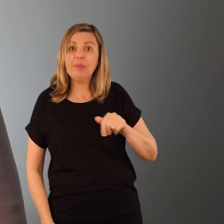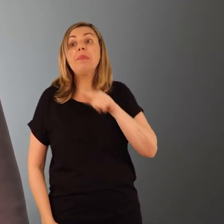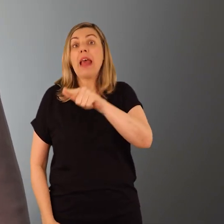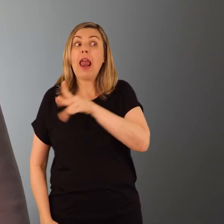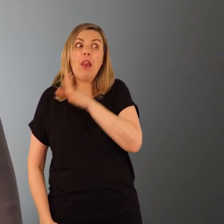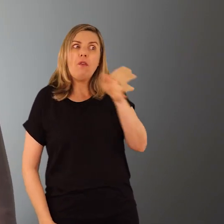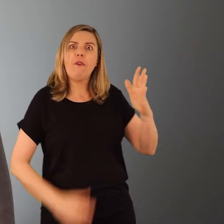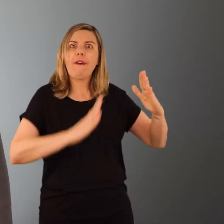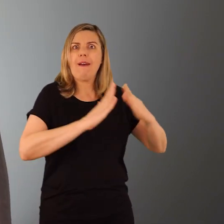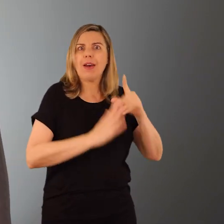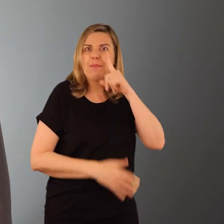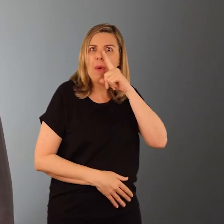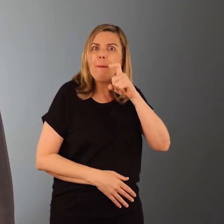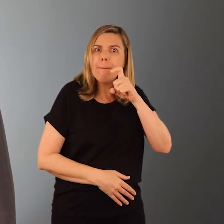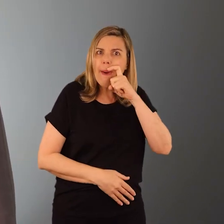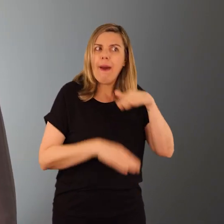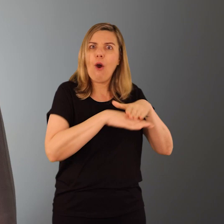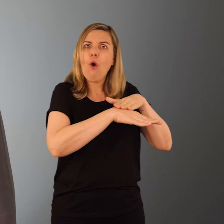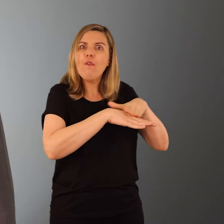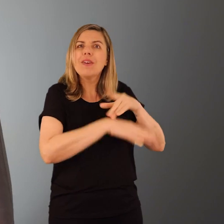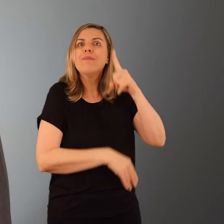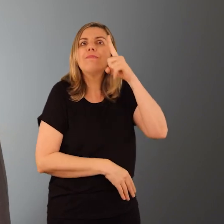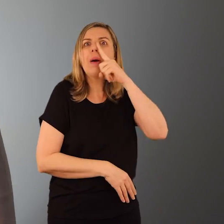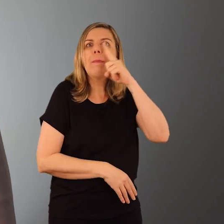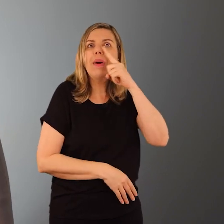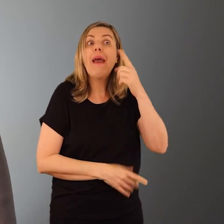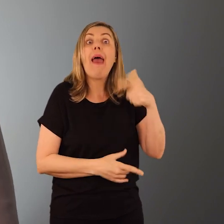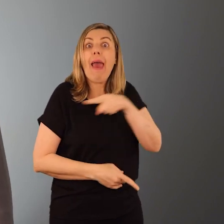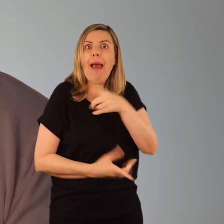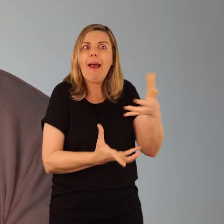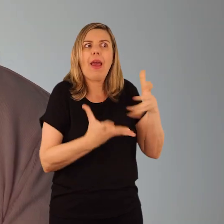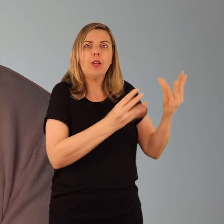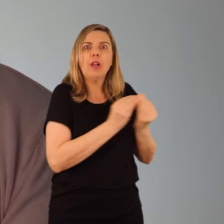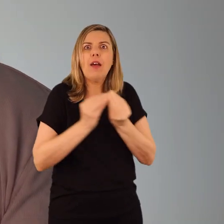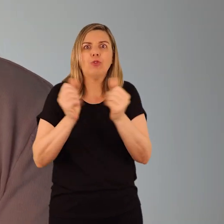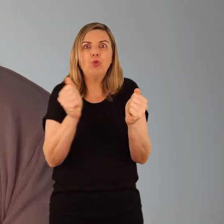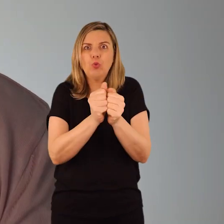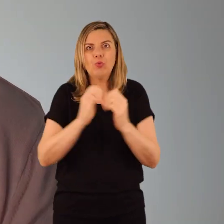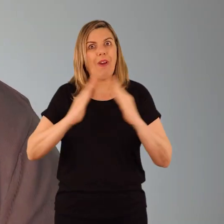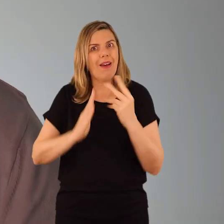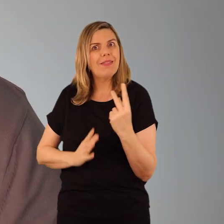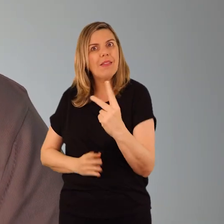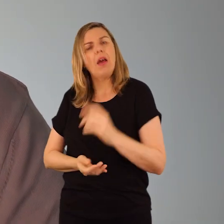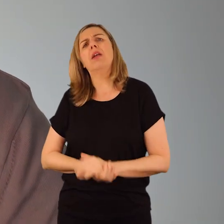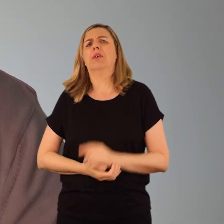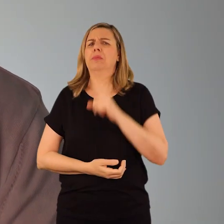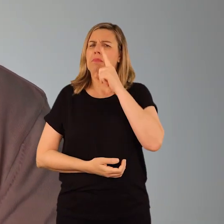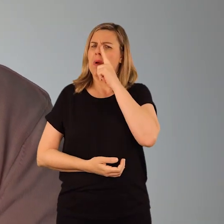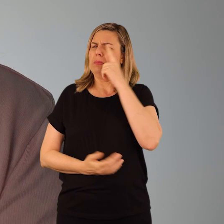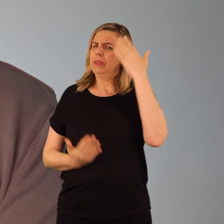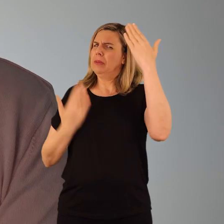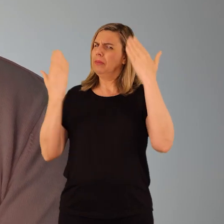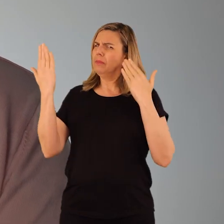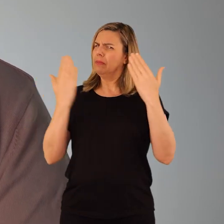na casa dos meus pais para falar com a minha mãe, né, para me levar junto. Com ela, né, minha mãe ficou muito desconfiada,